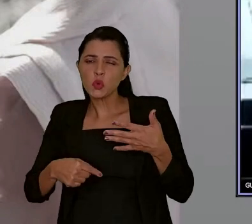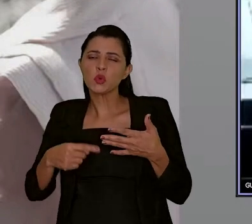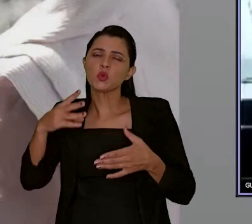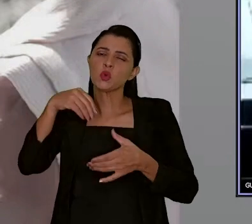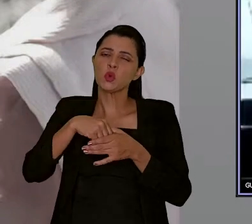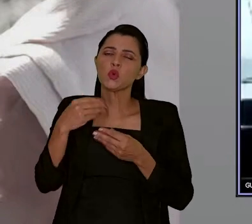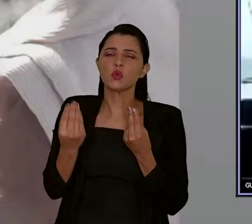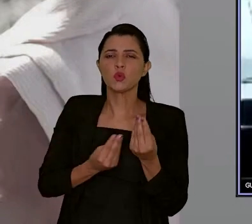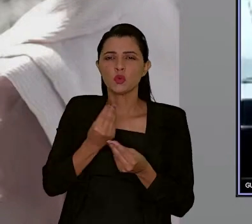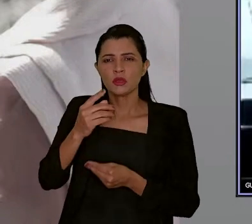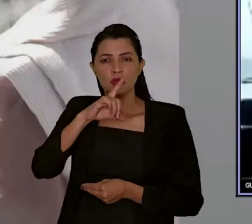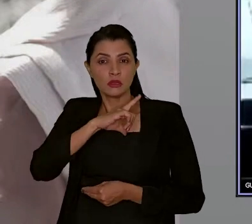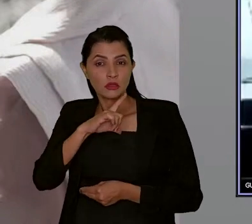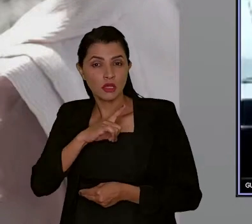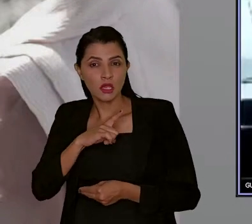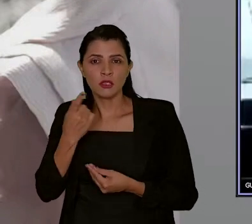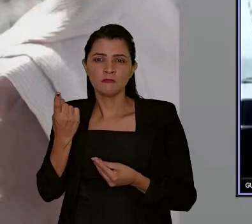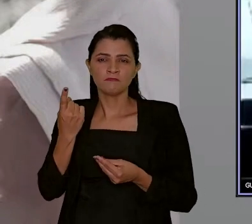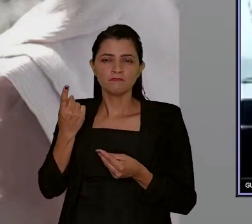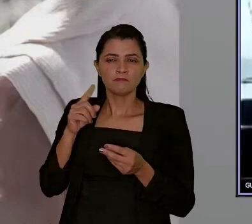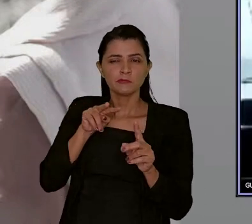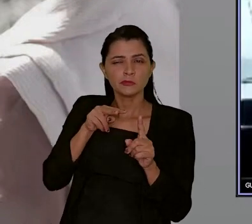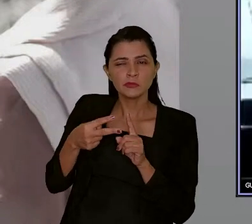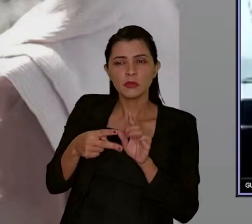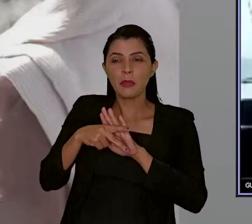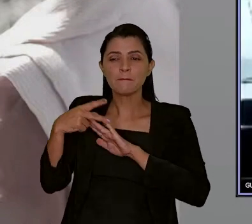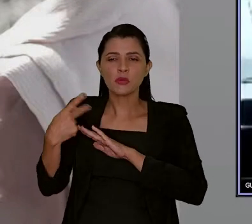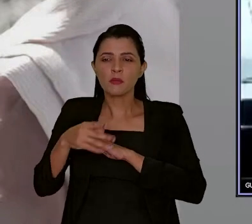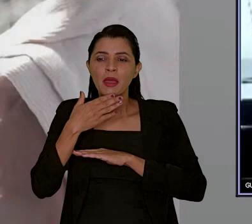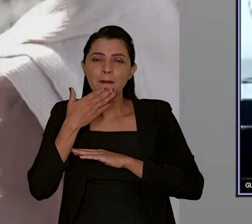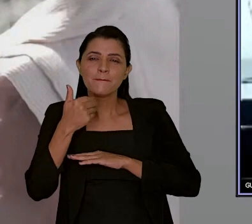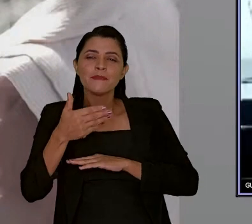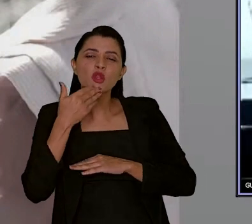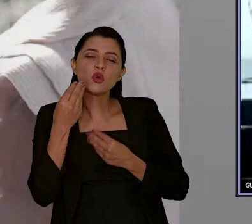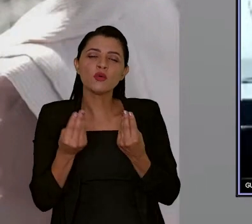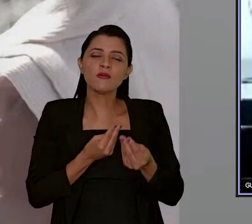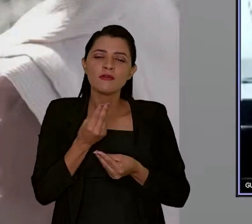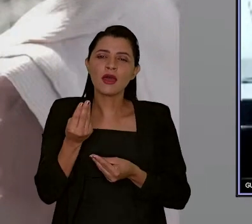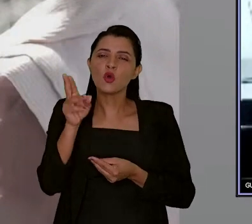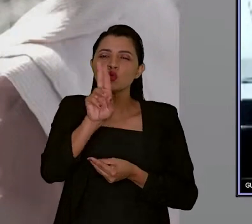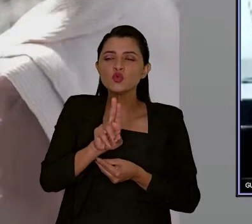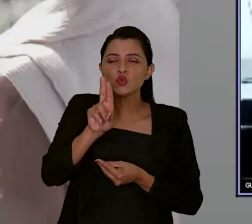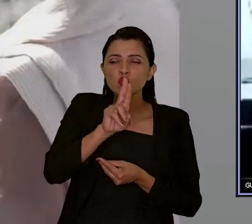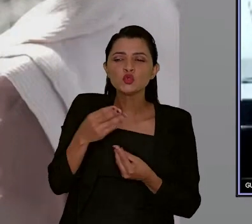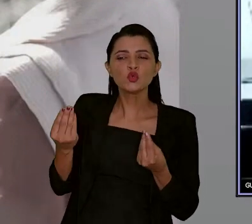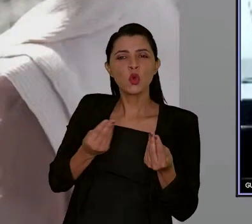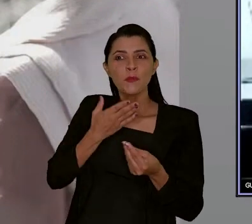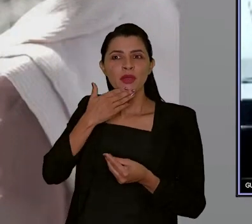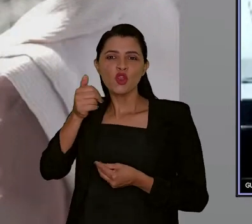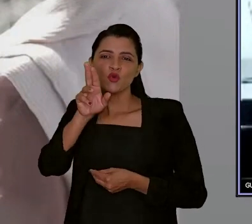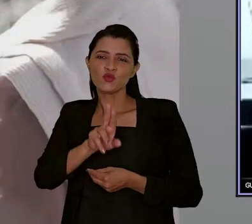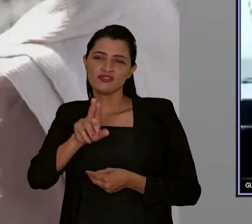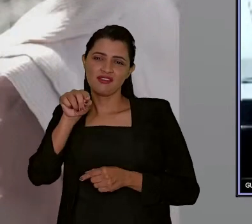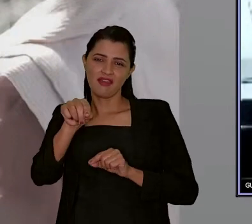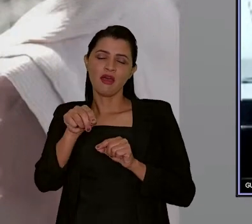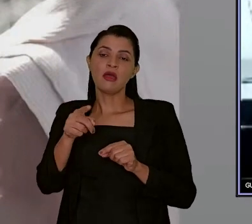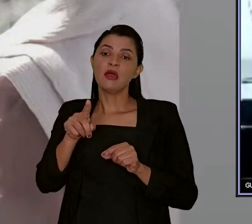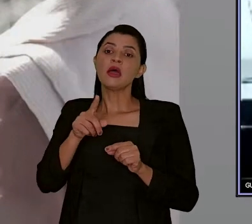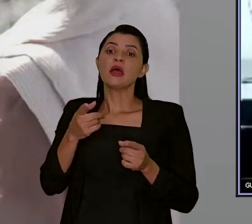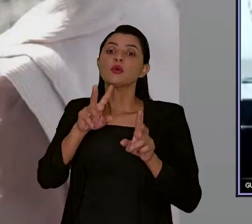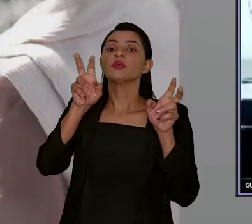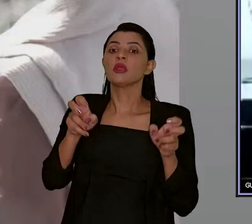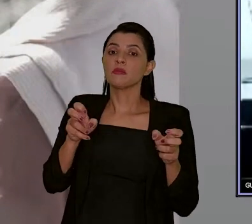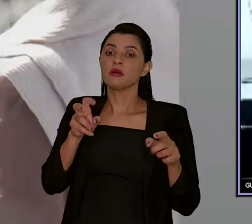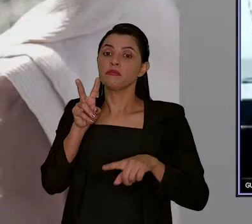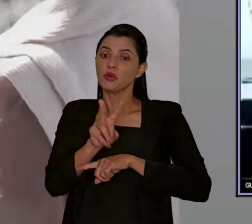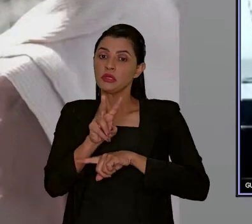as perspectivas de melhor aplicação das normas envolvendo a proteção à criança no plano